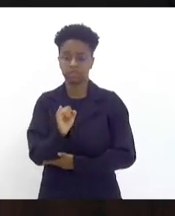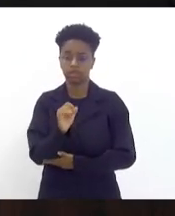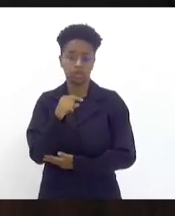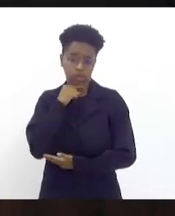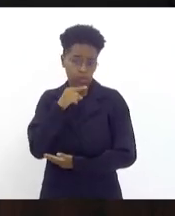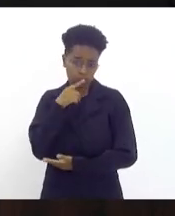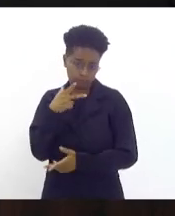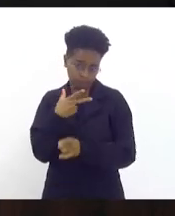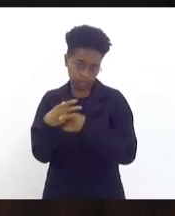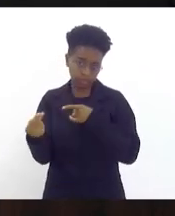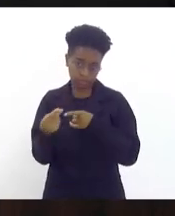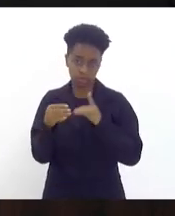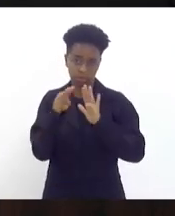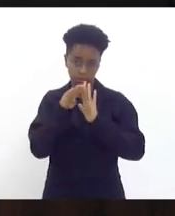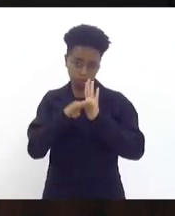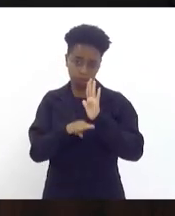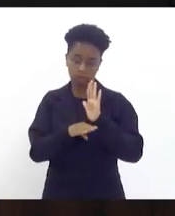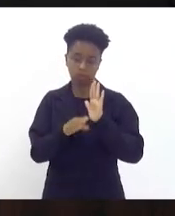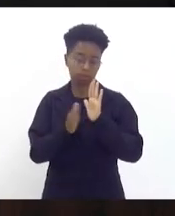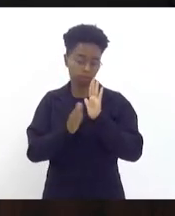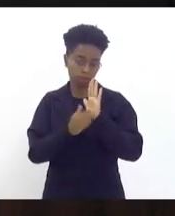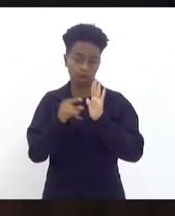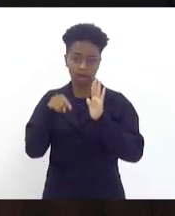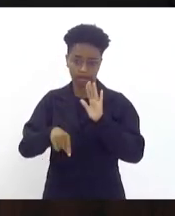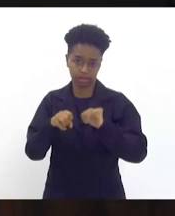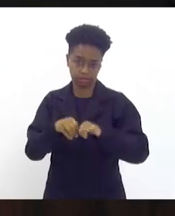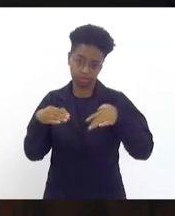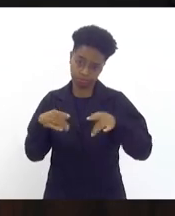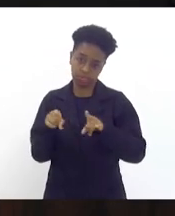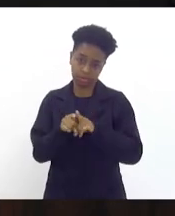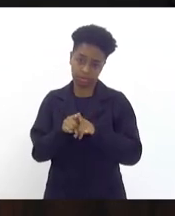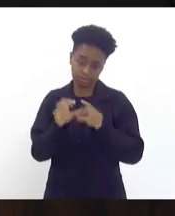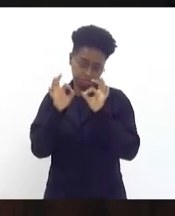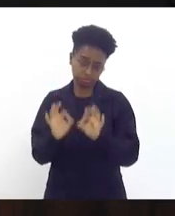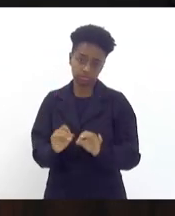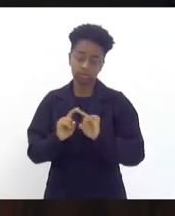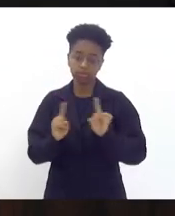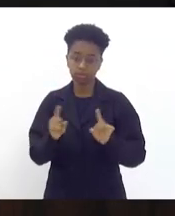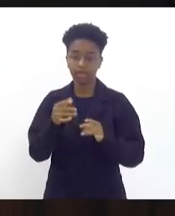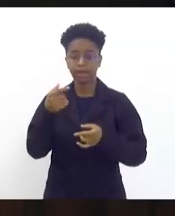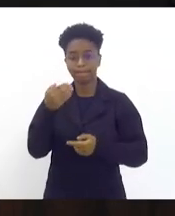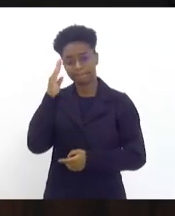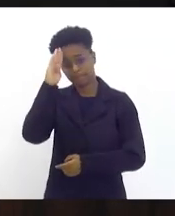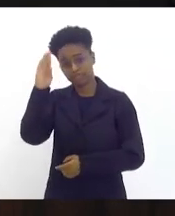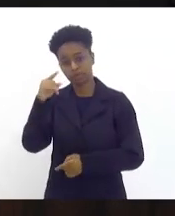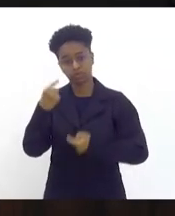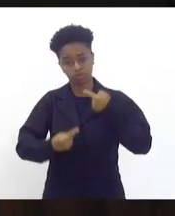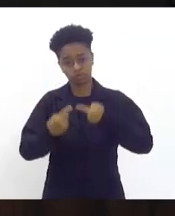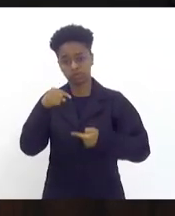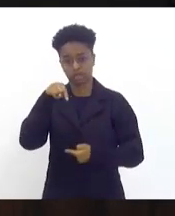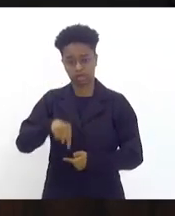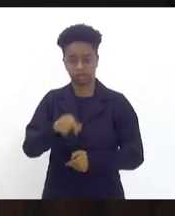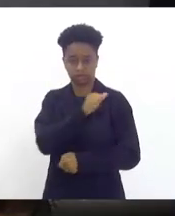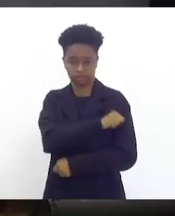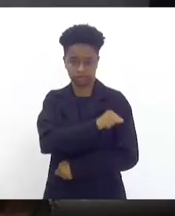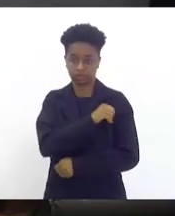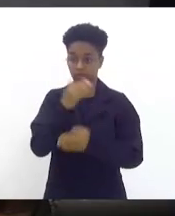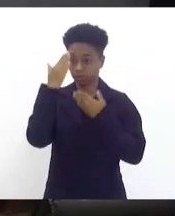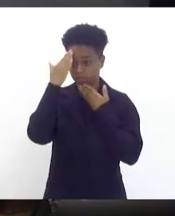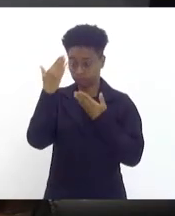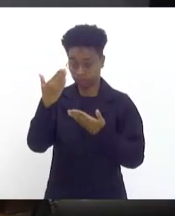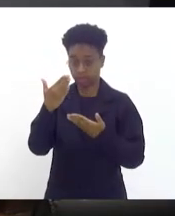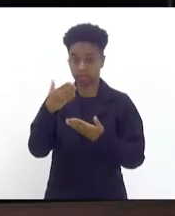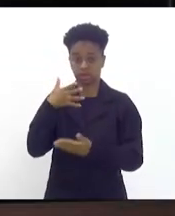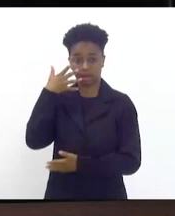vencedora a sua proposta no plenário o que também é legítimas parlamentares mas é fundamental que seja discutido nesse momento no Rio de Janeiro obrigado